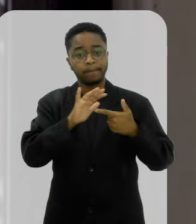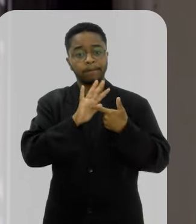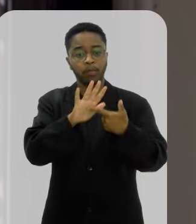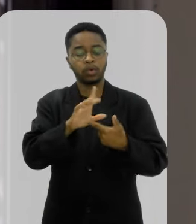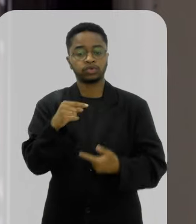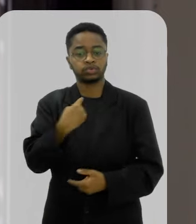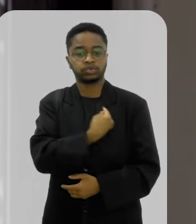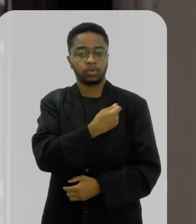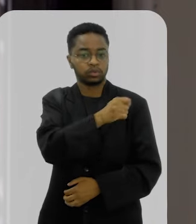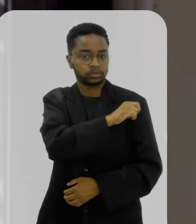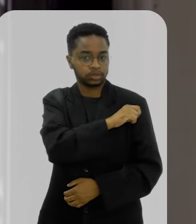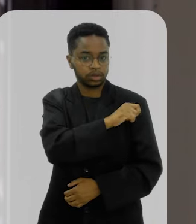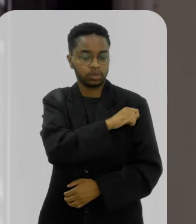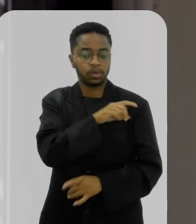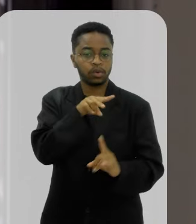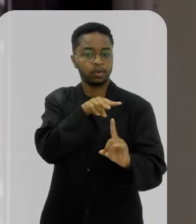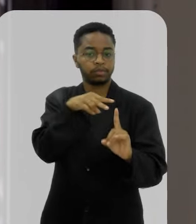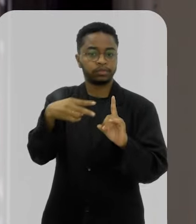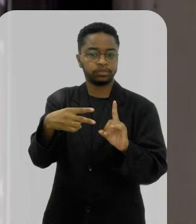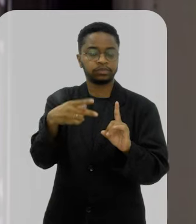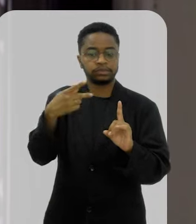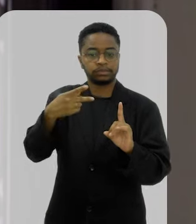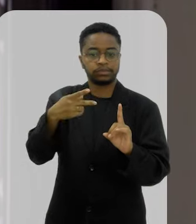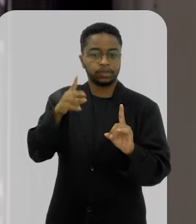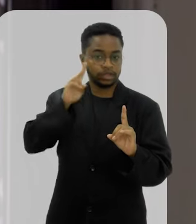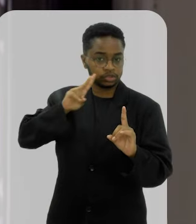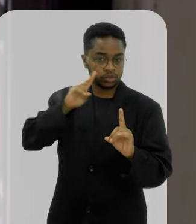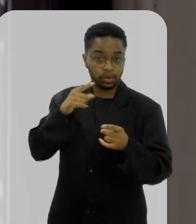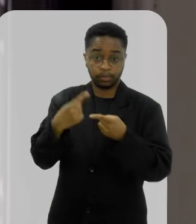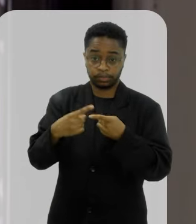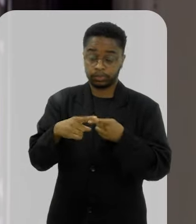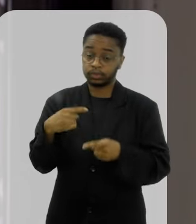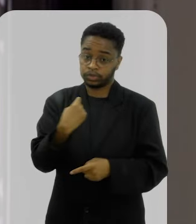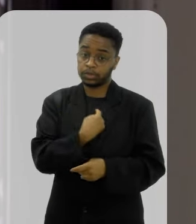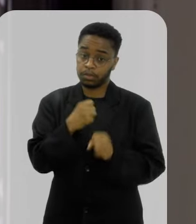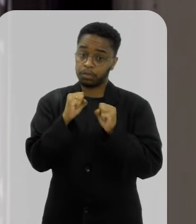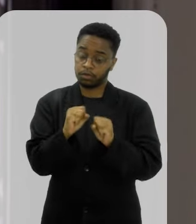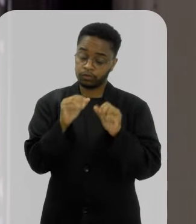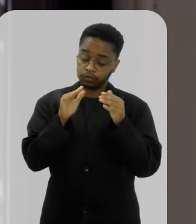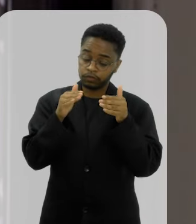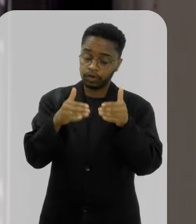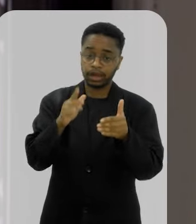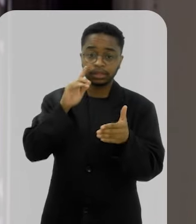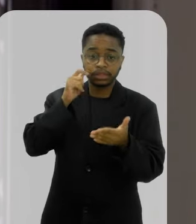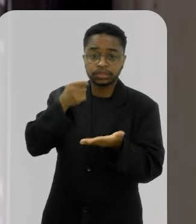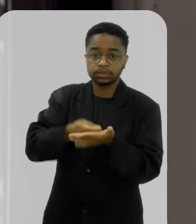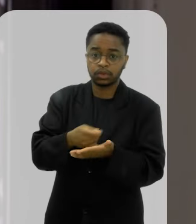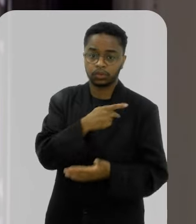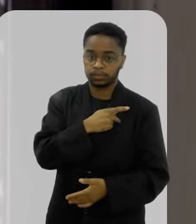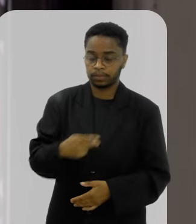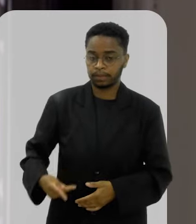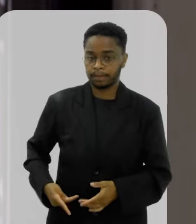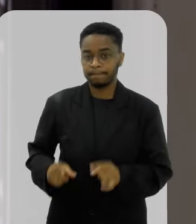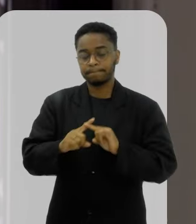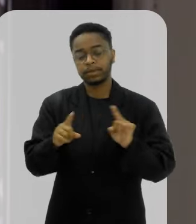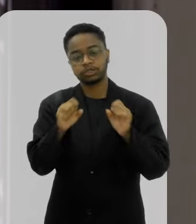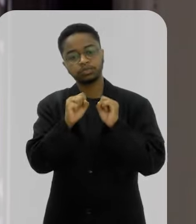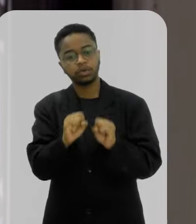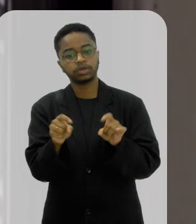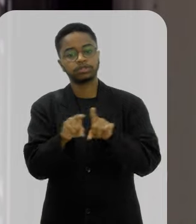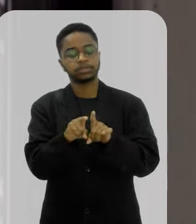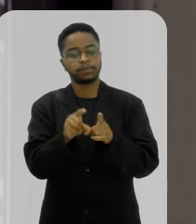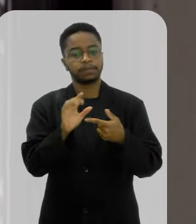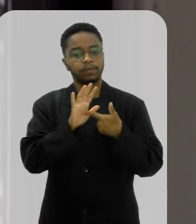também informam muito aos nossos alunos perspectivas históricas, porque nós podemos nos concentrar em decisões